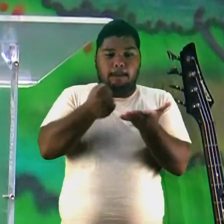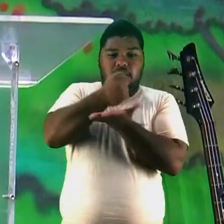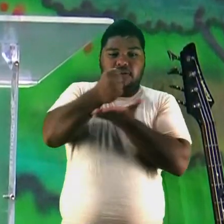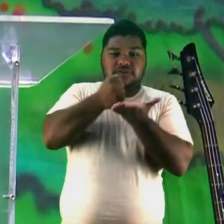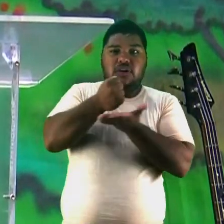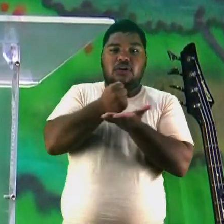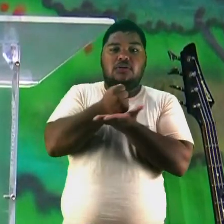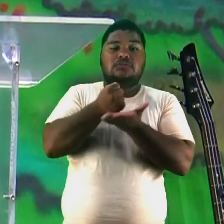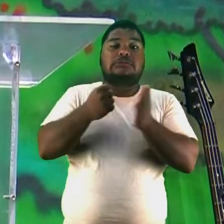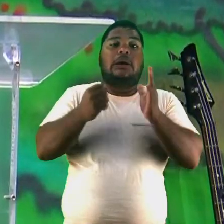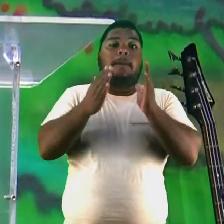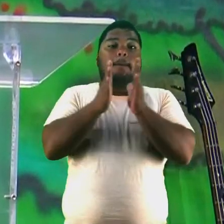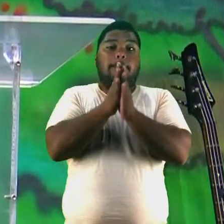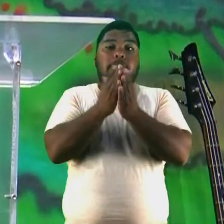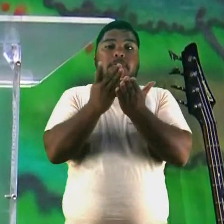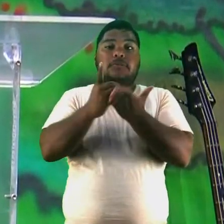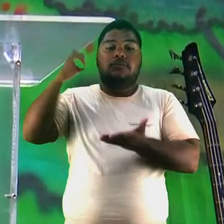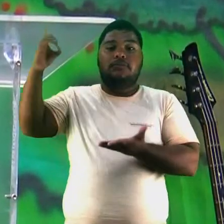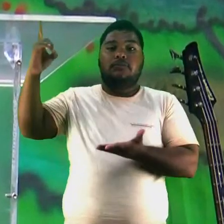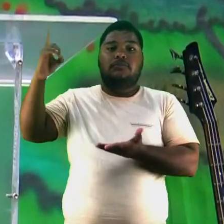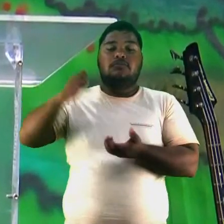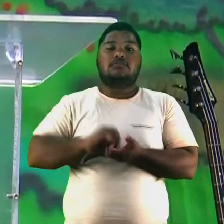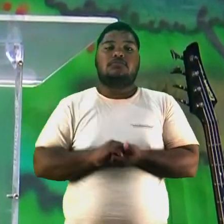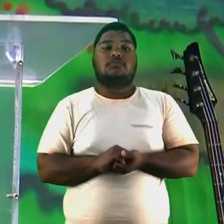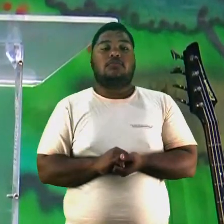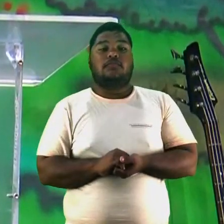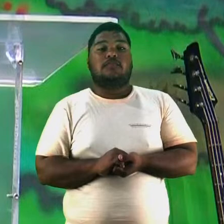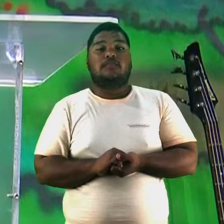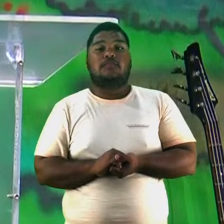Porque hoje tudo é TDAH.